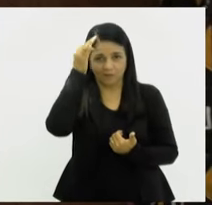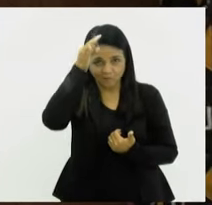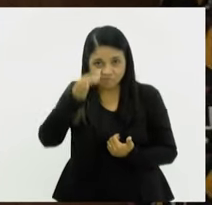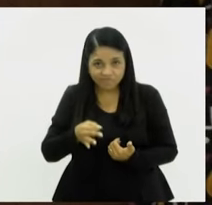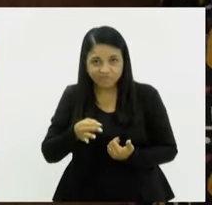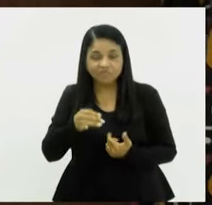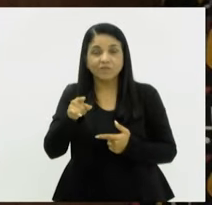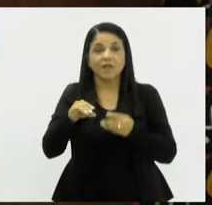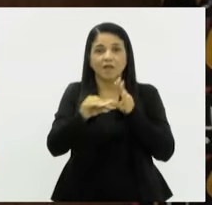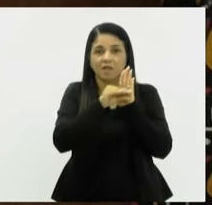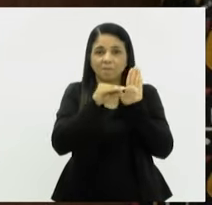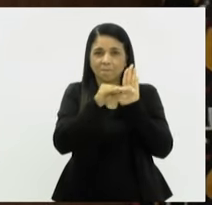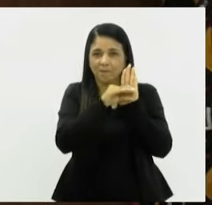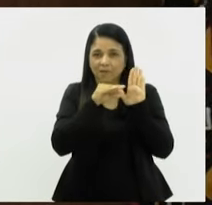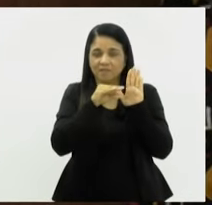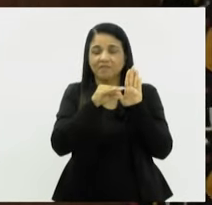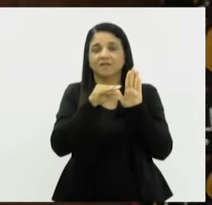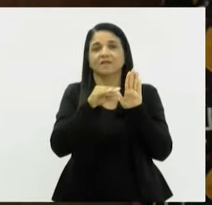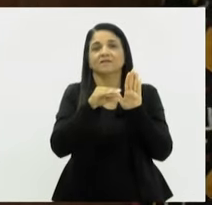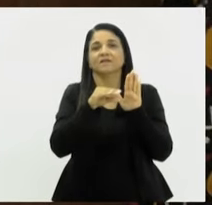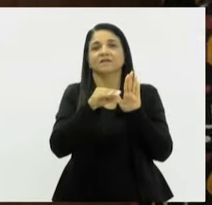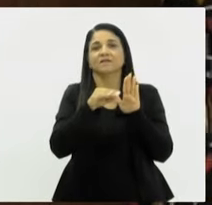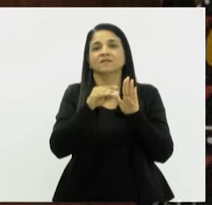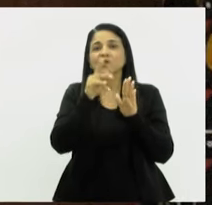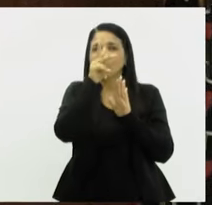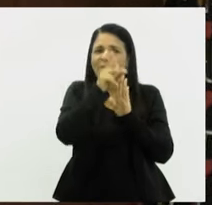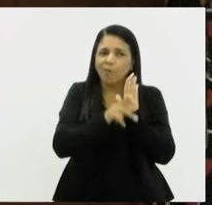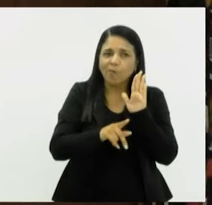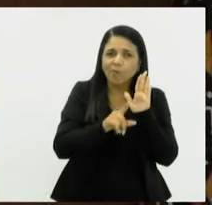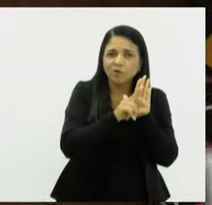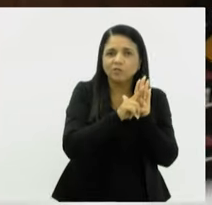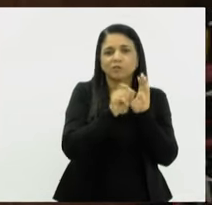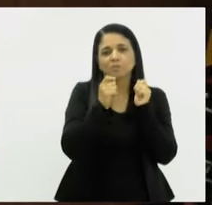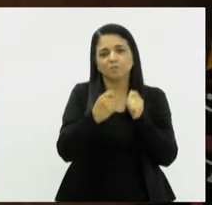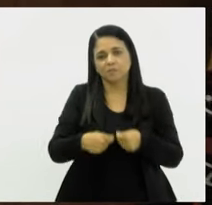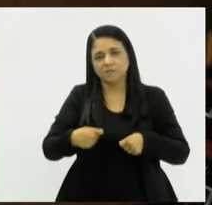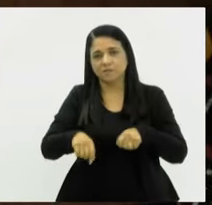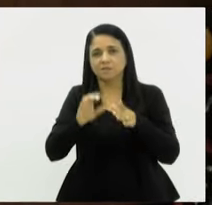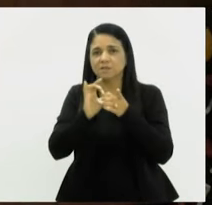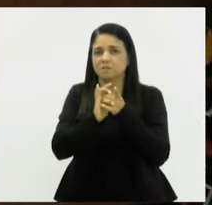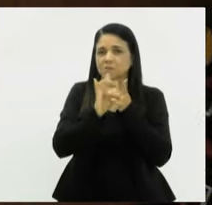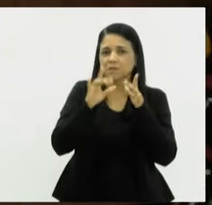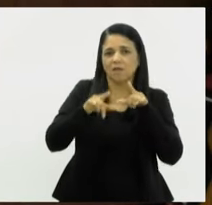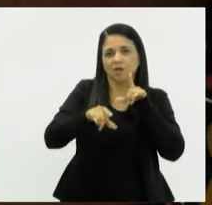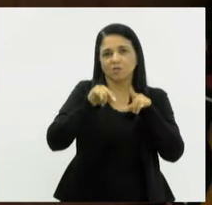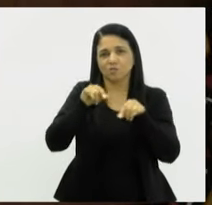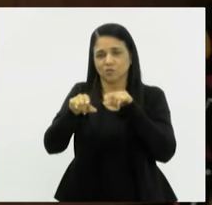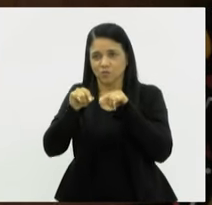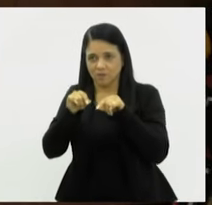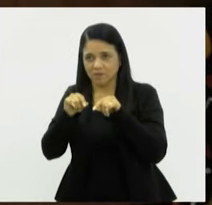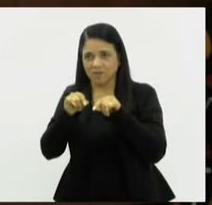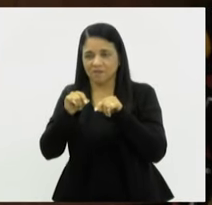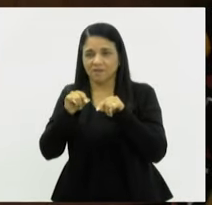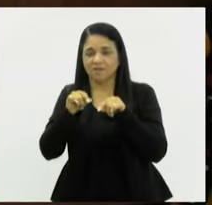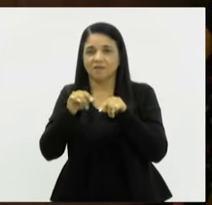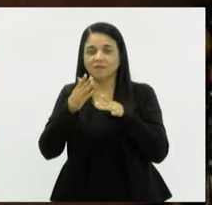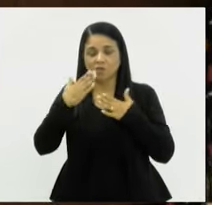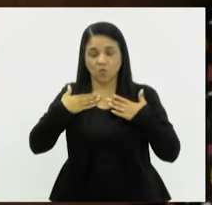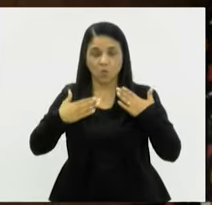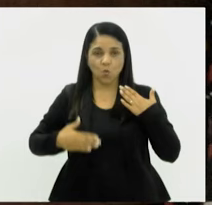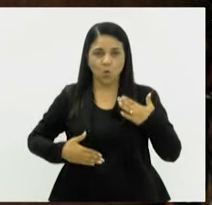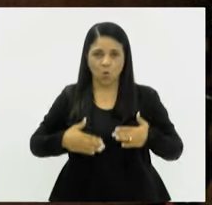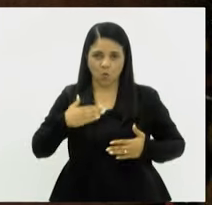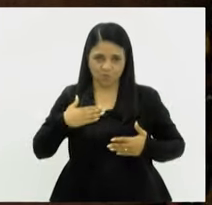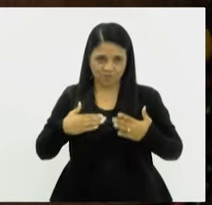essa emenda, entender o projeto, que a gente precisa ter essa liberdade de escolher, afinal de contas, é o nosso corpo.